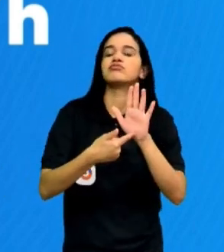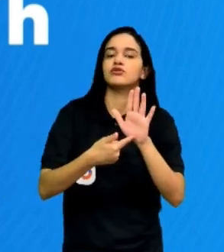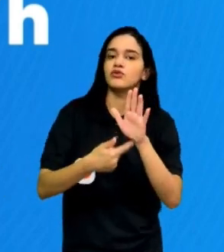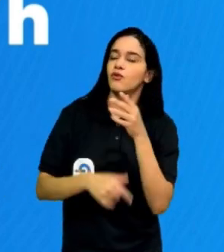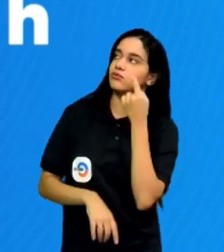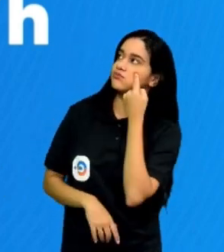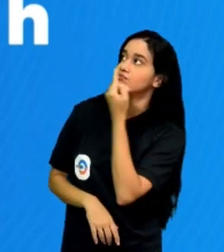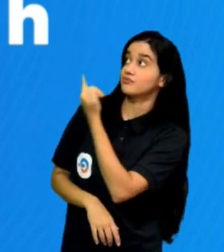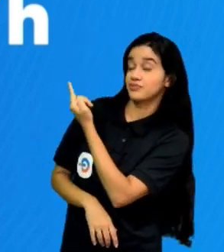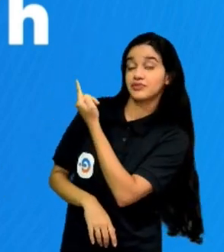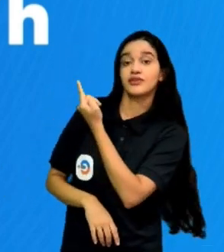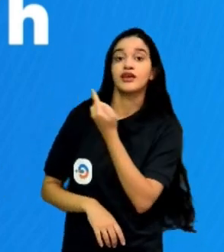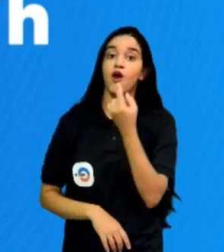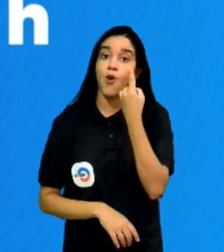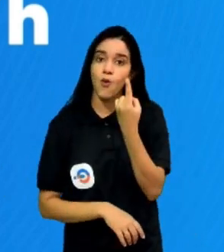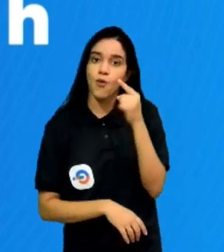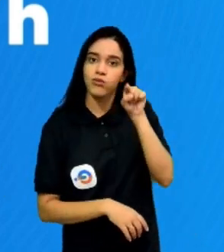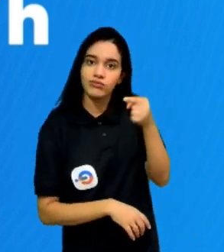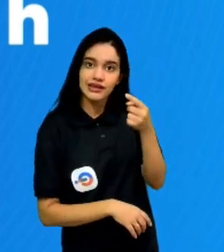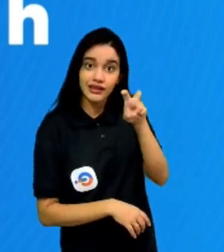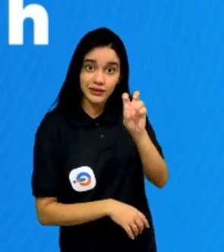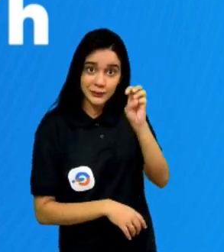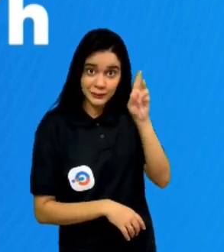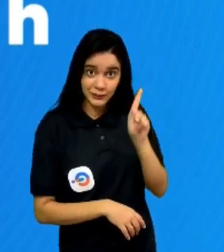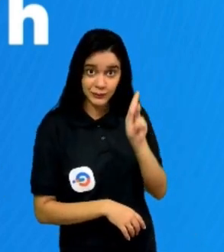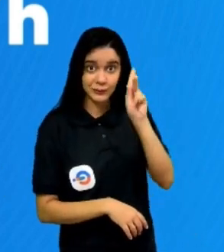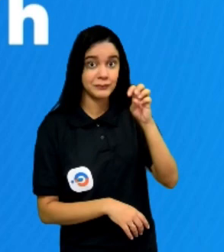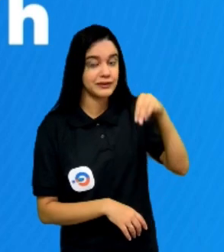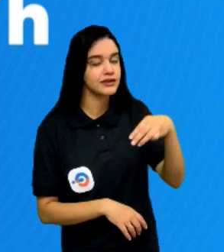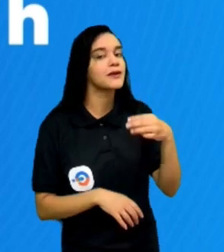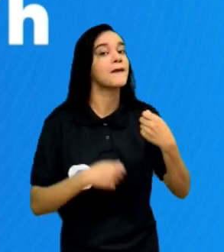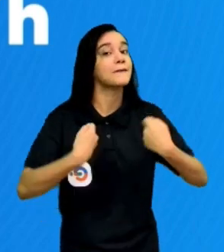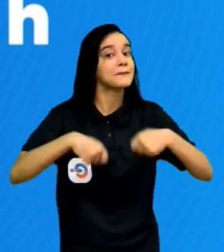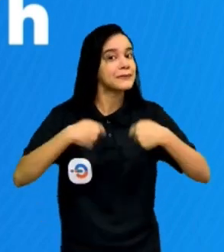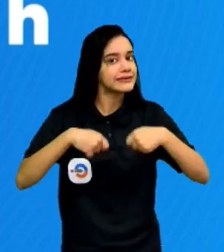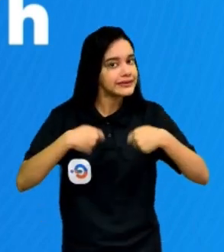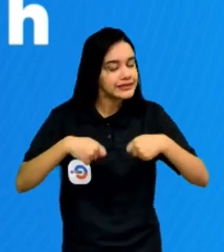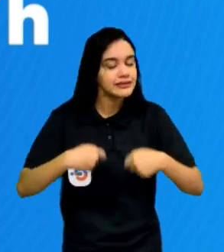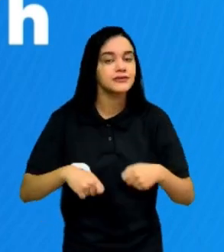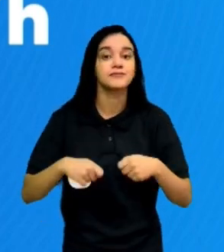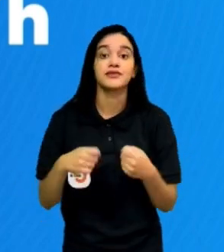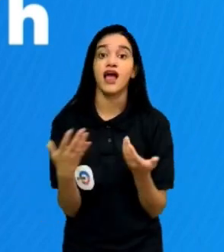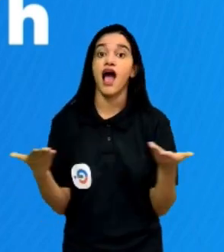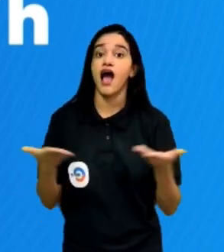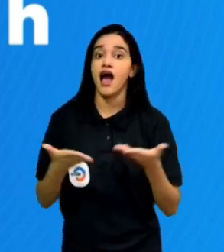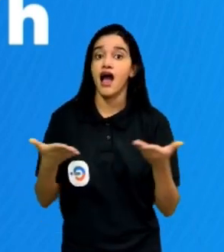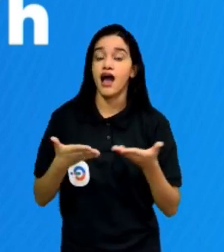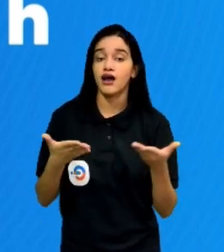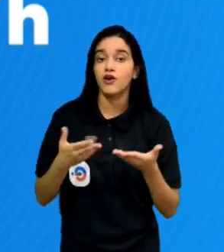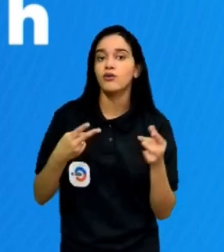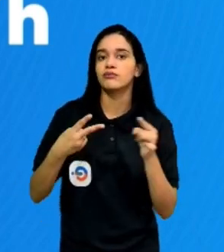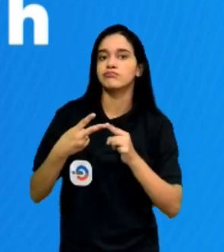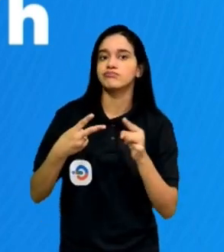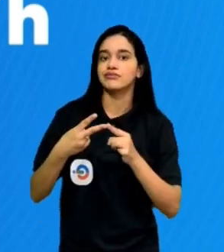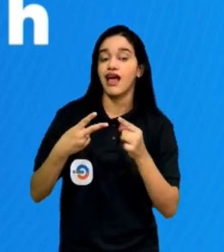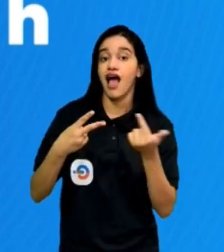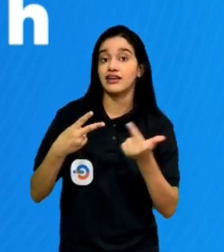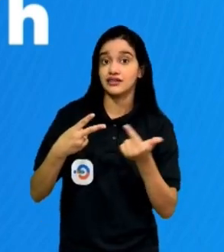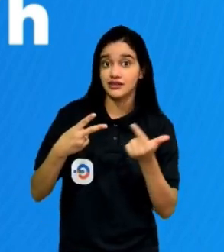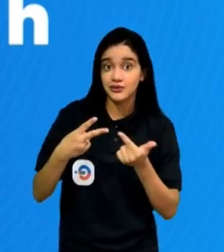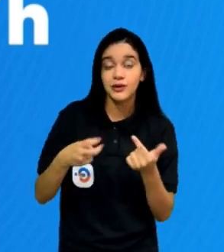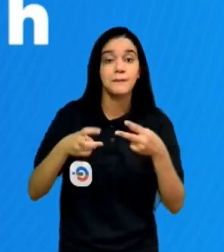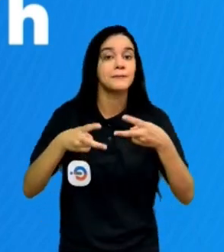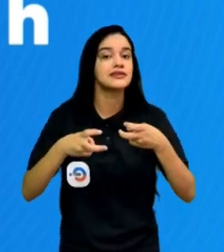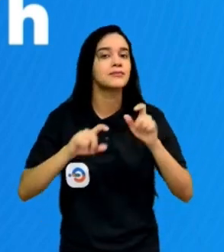1,5 km em que esses dois rapazes precisam percorrer. A segunda grandeza que a gente pode identificar aí é